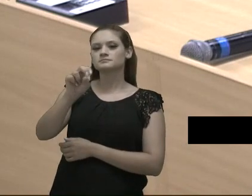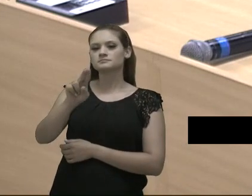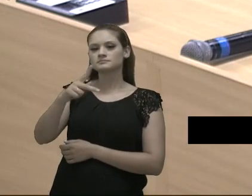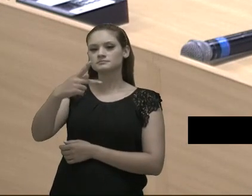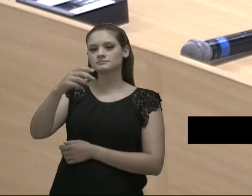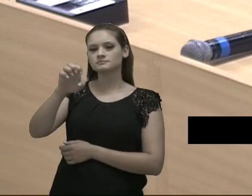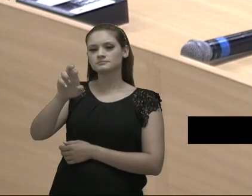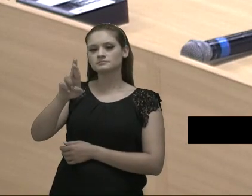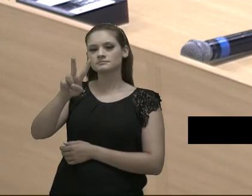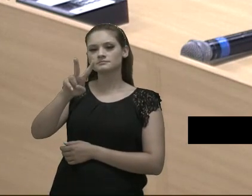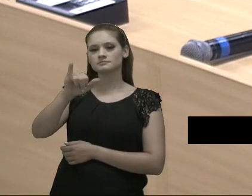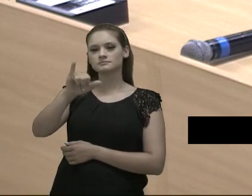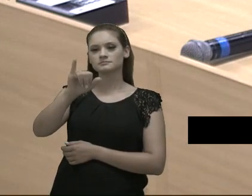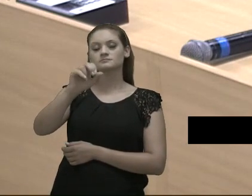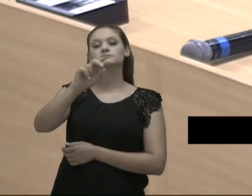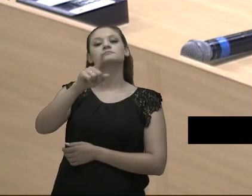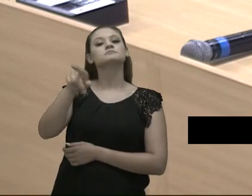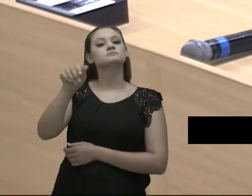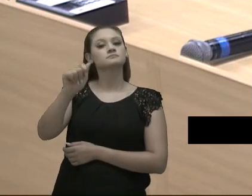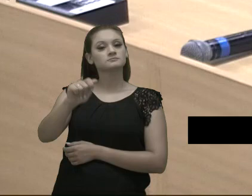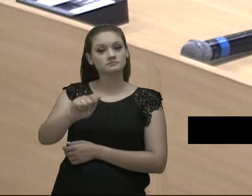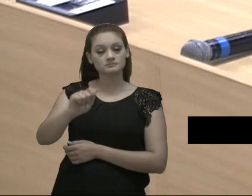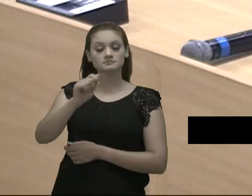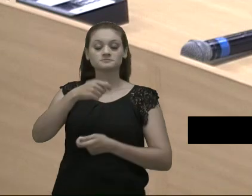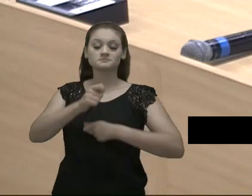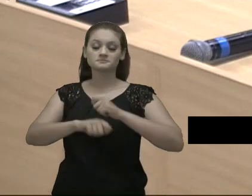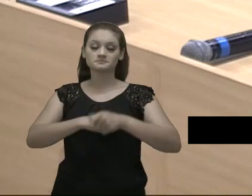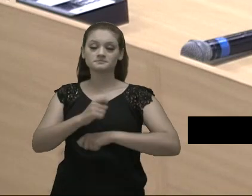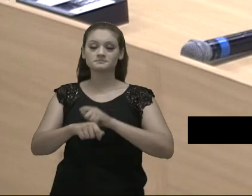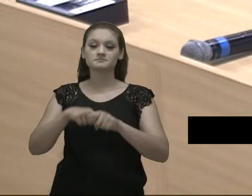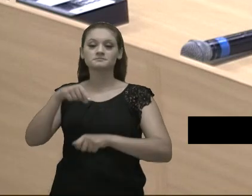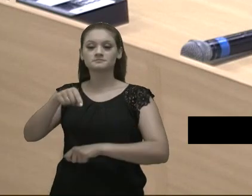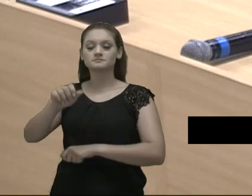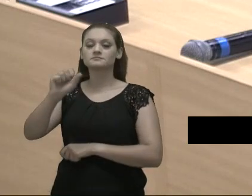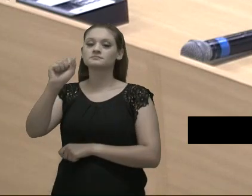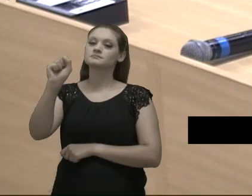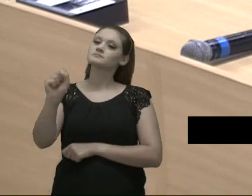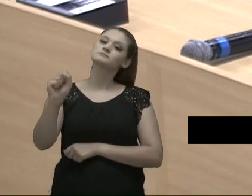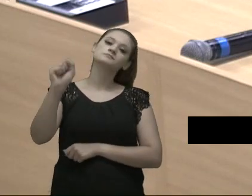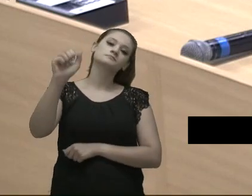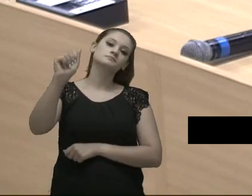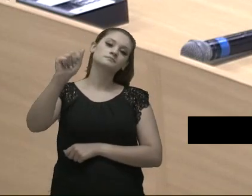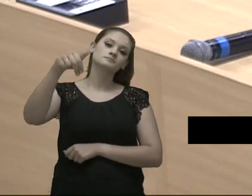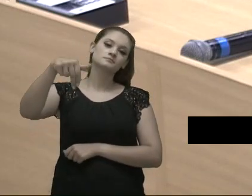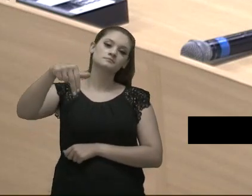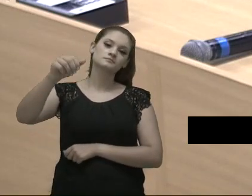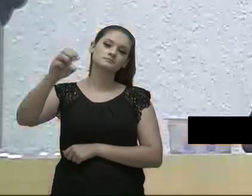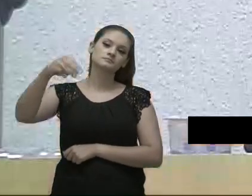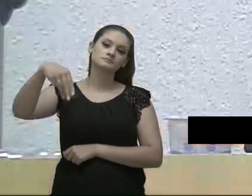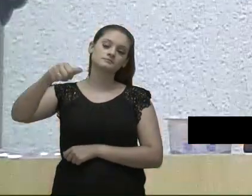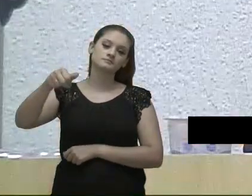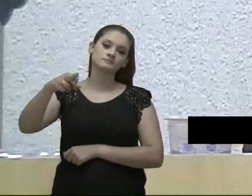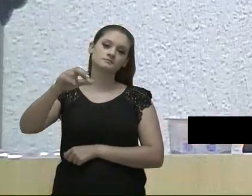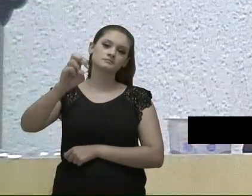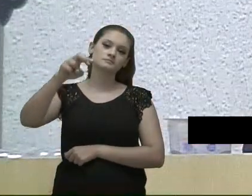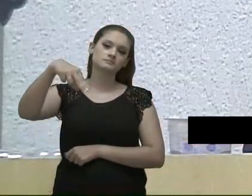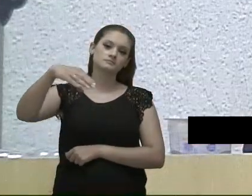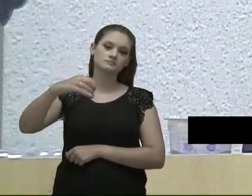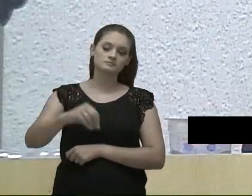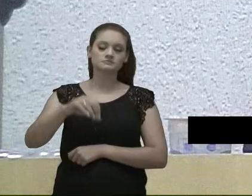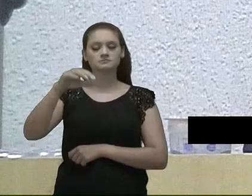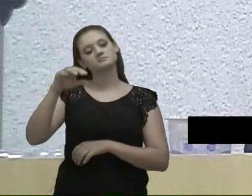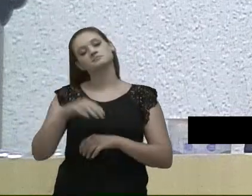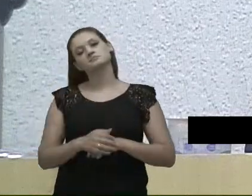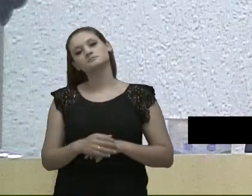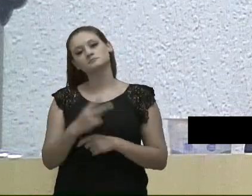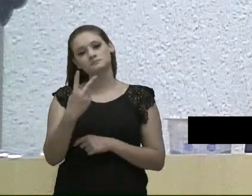San Marino. E as atribuições são praticamente as mesmas. Então, ora o senhor está na San Marino, ora o